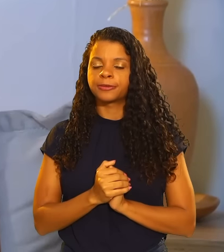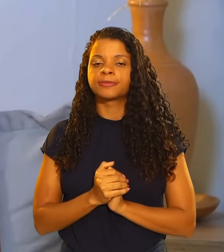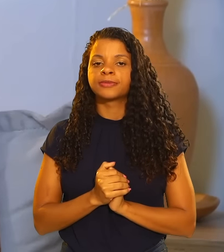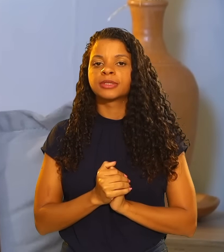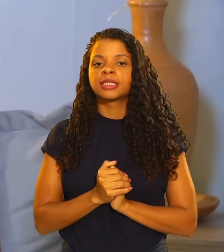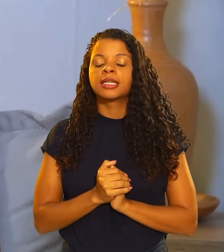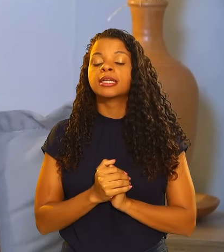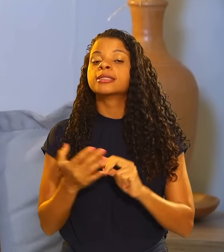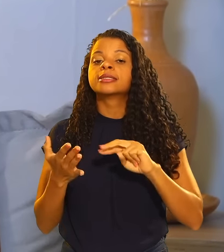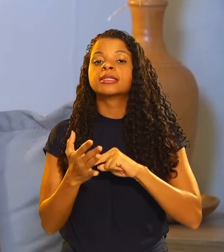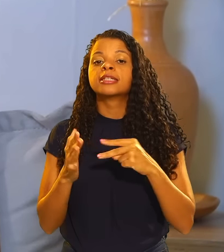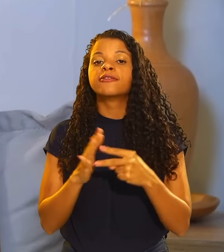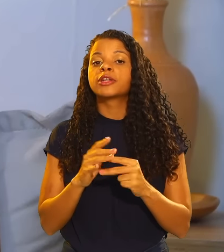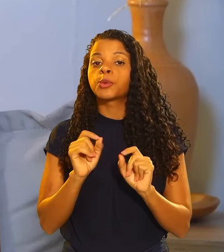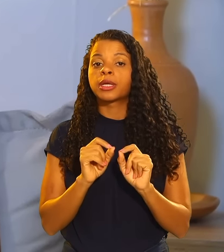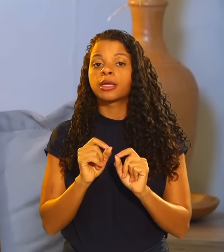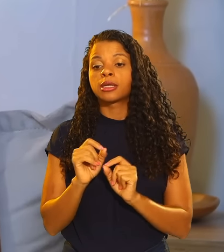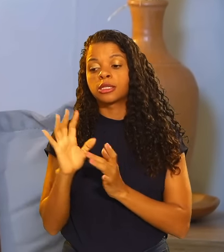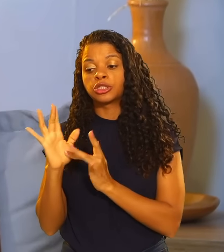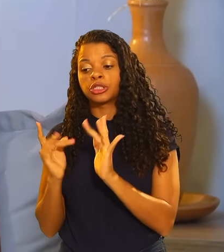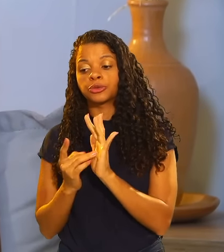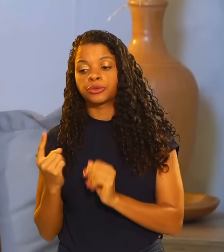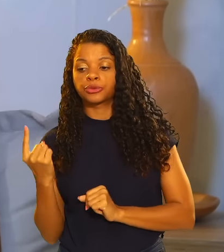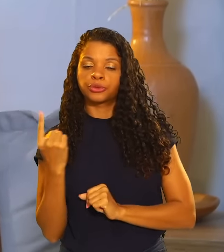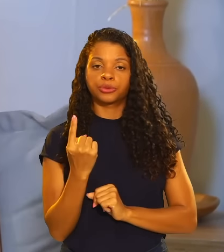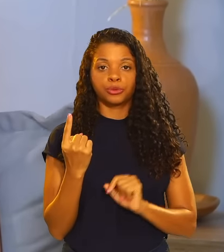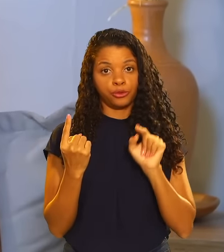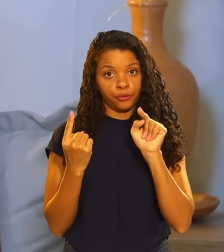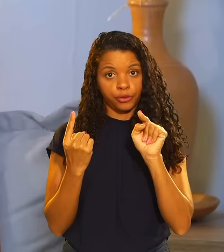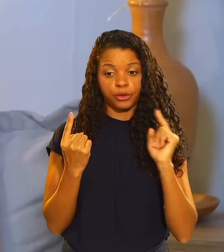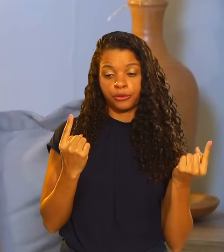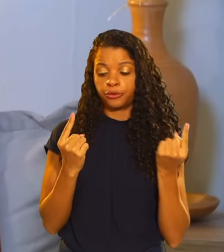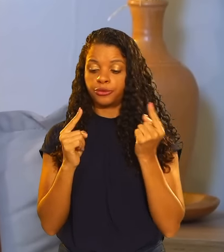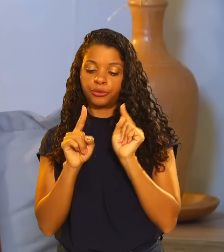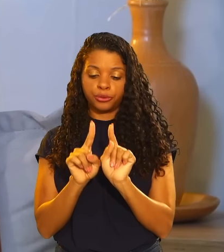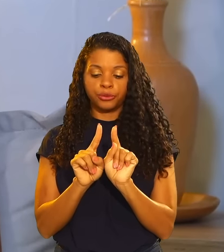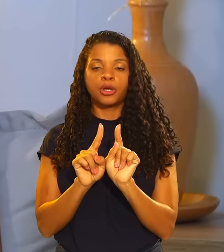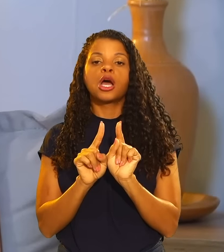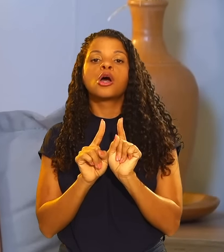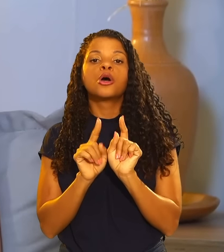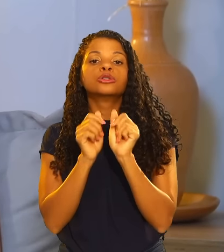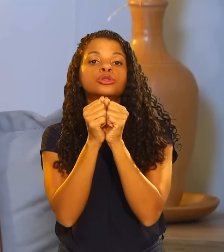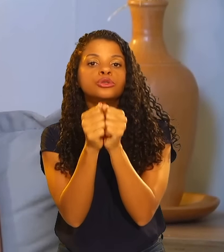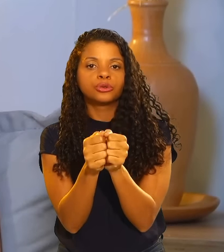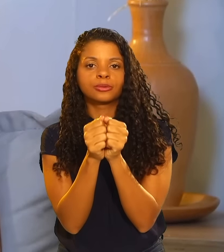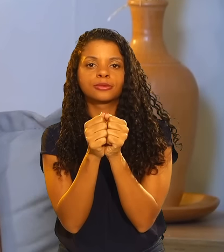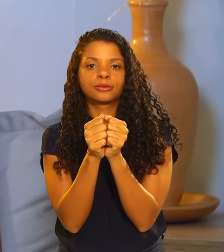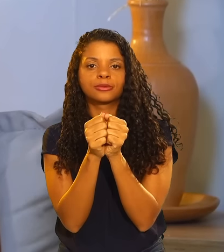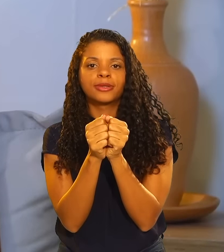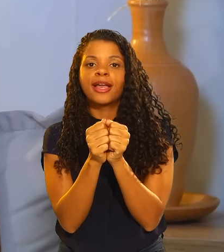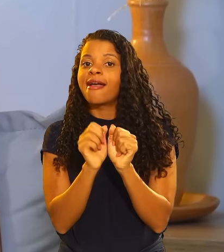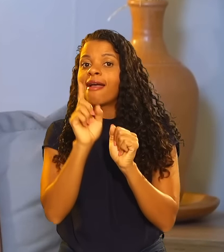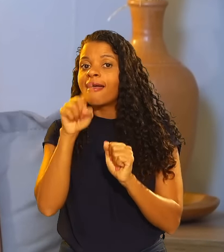Ele que é um vínculo diferente do que você tem com qualquer pessoa aqui nessa terra. É diferente do